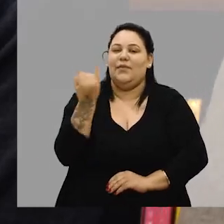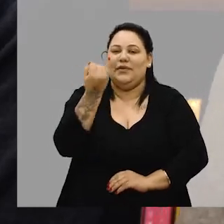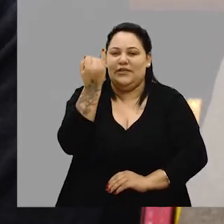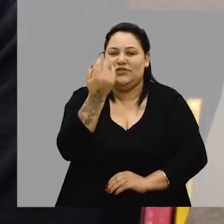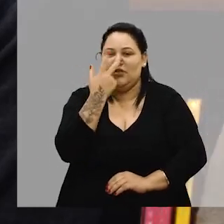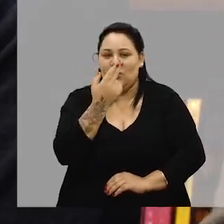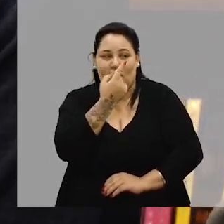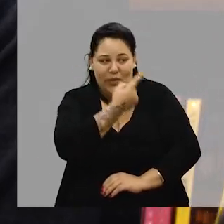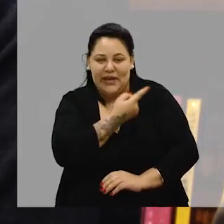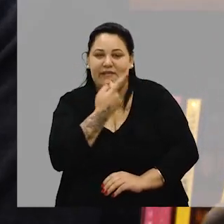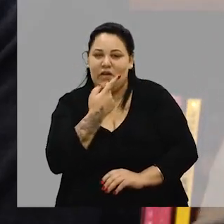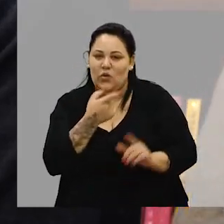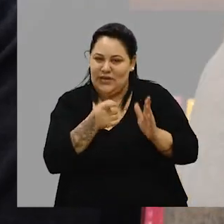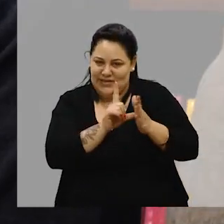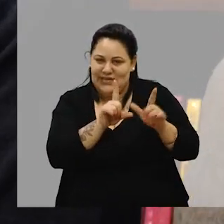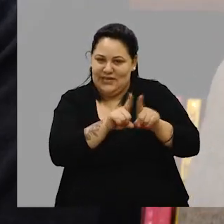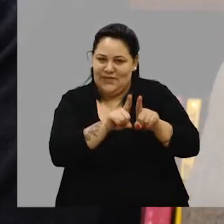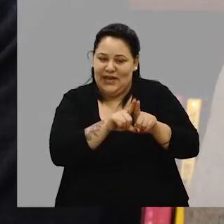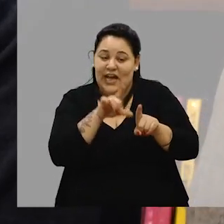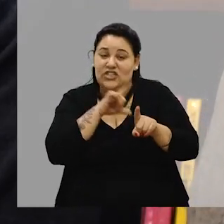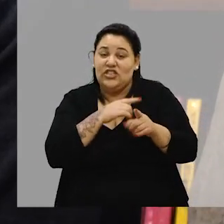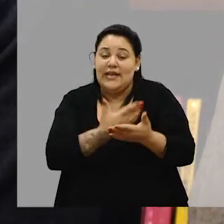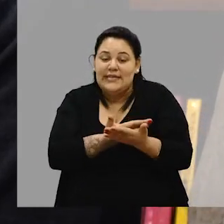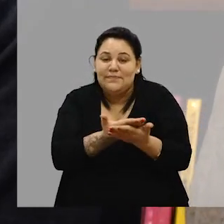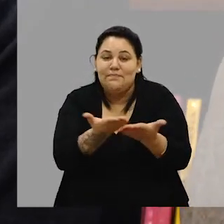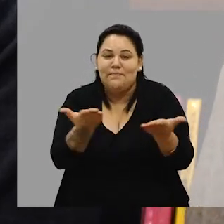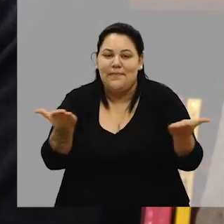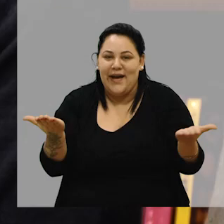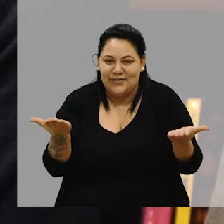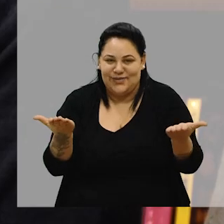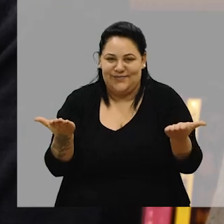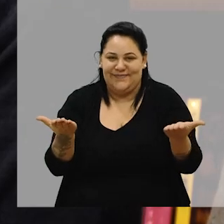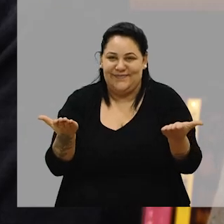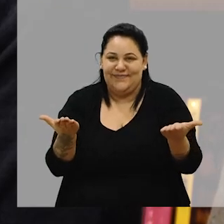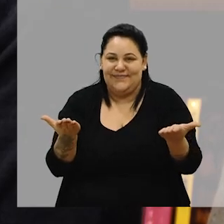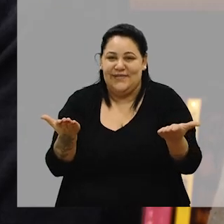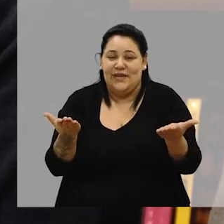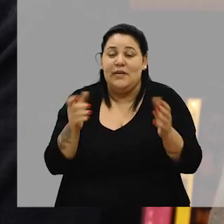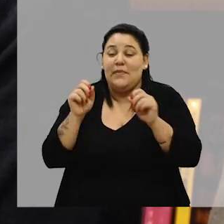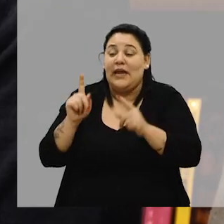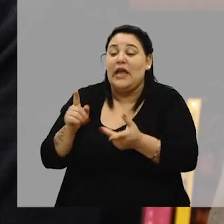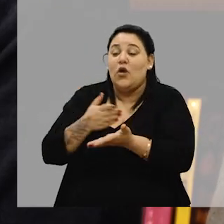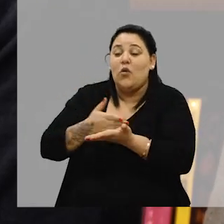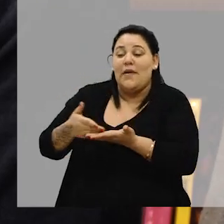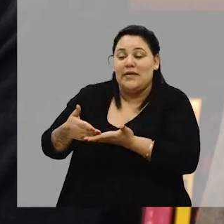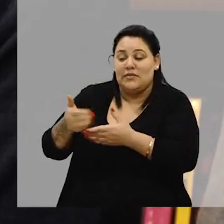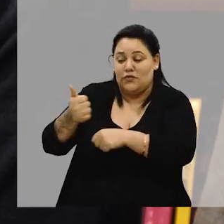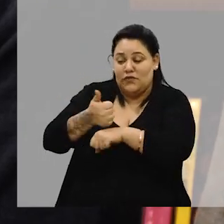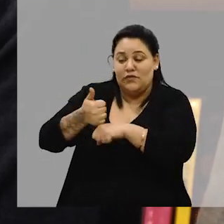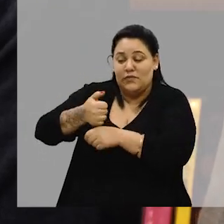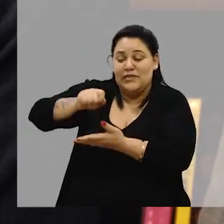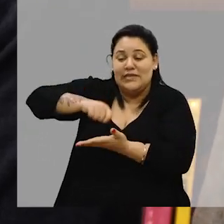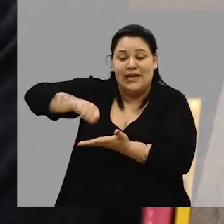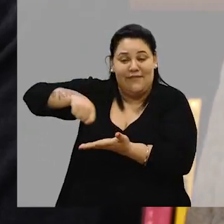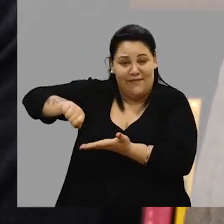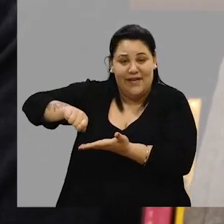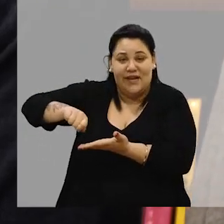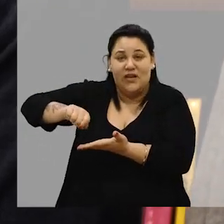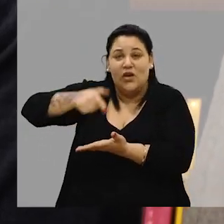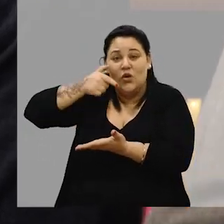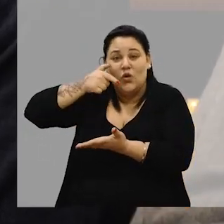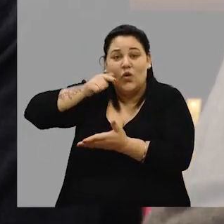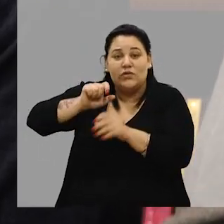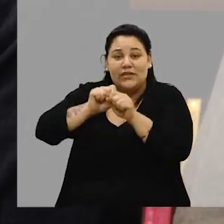É importante, justamente como o Guilherme estava falando, que a gente tem esses espaços, não é? Para que os iniciantes